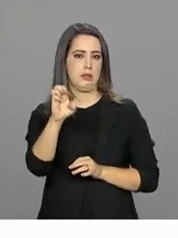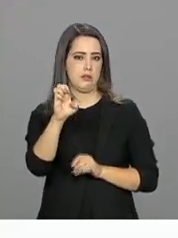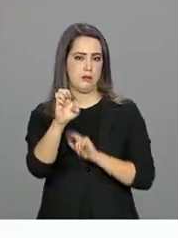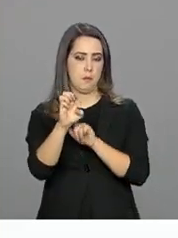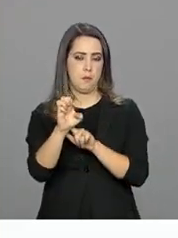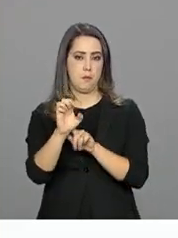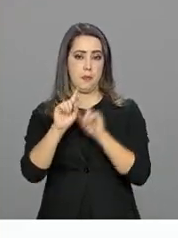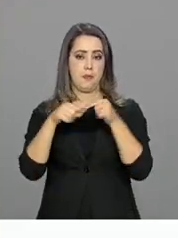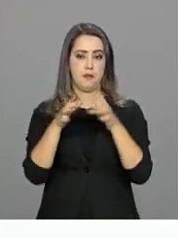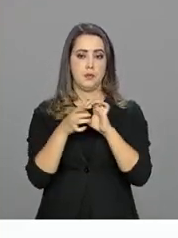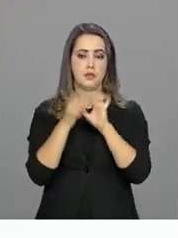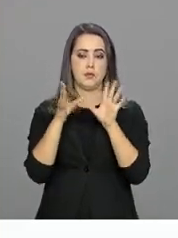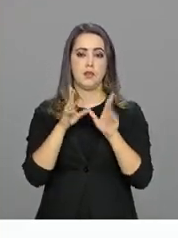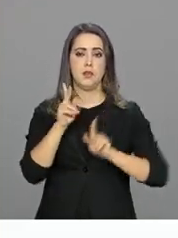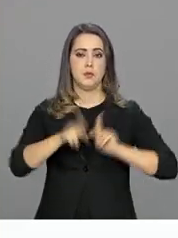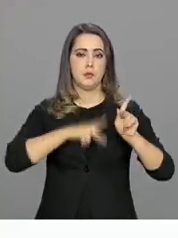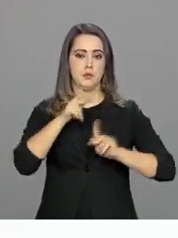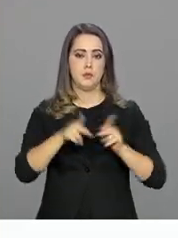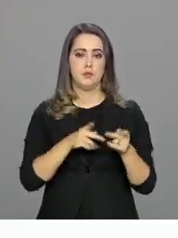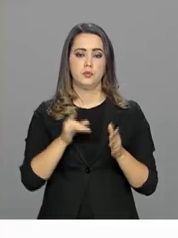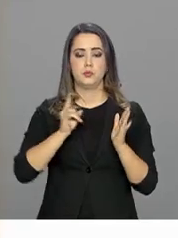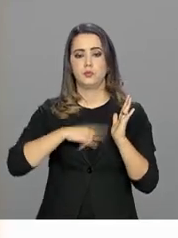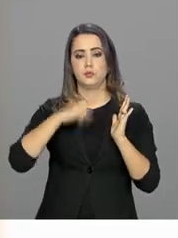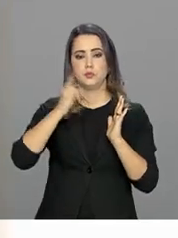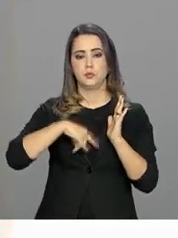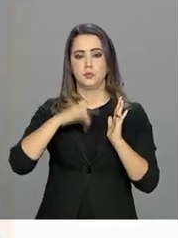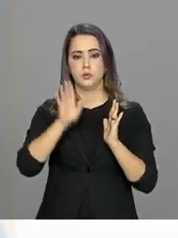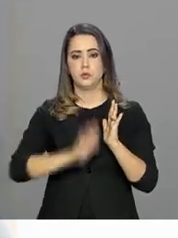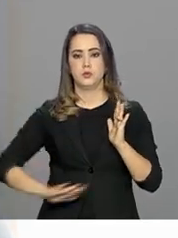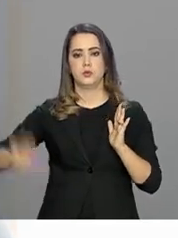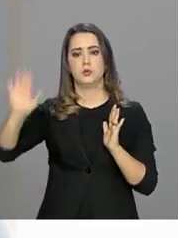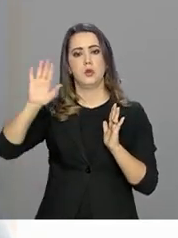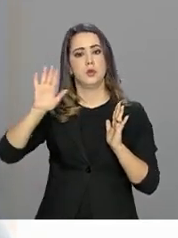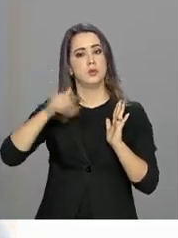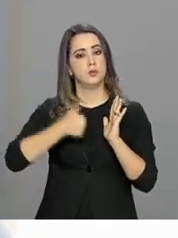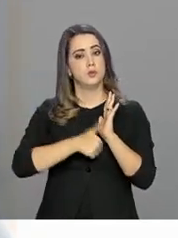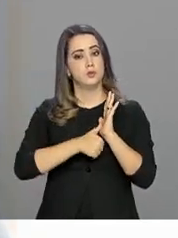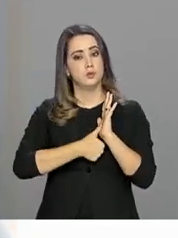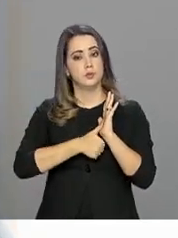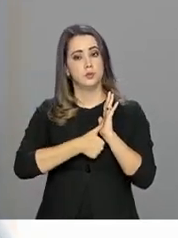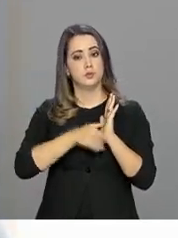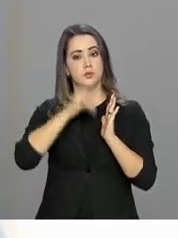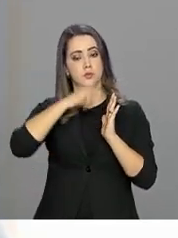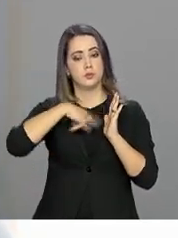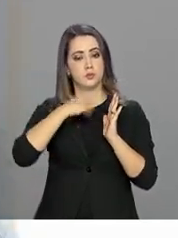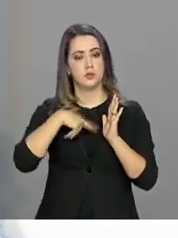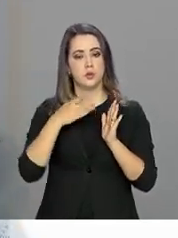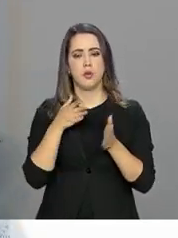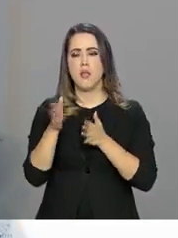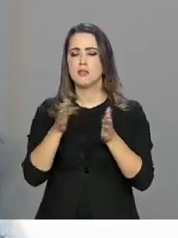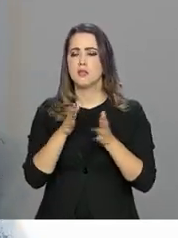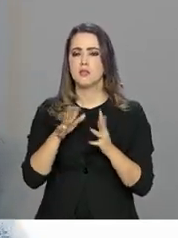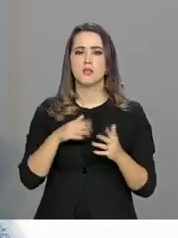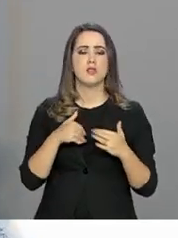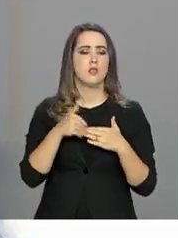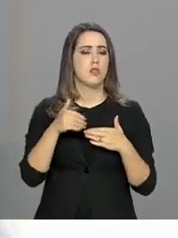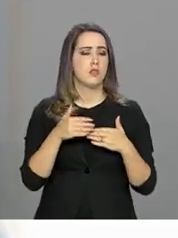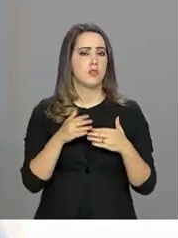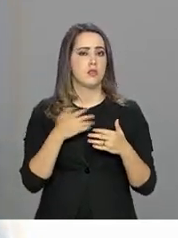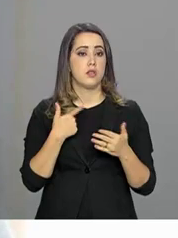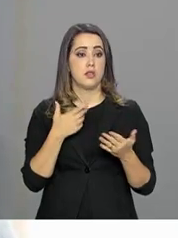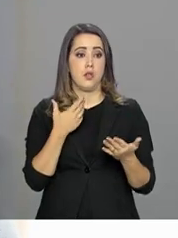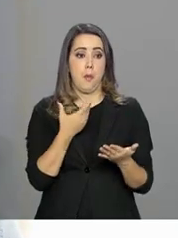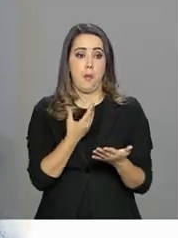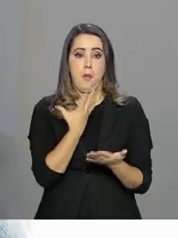liberado para a população o documento nacional de identificação ficará acessível a partir de um